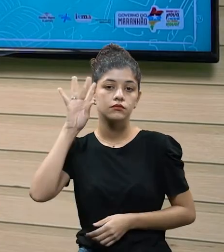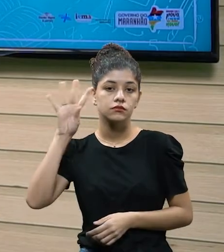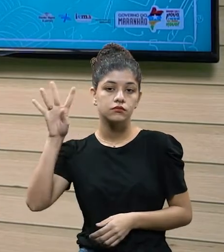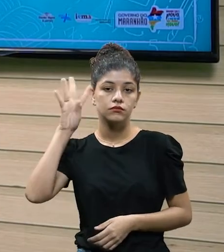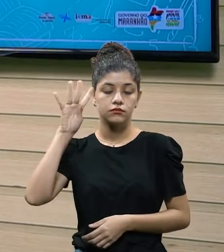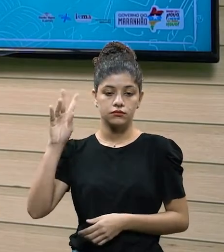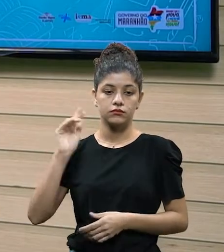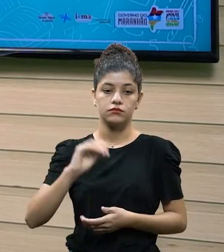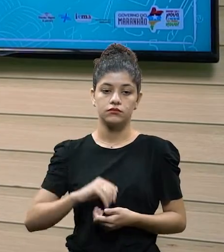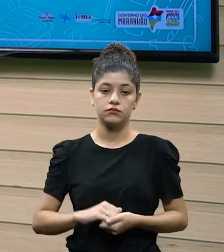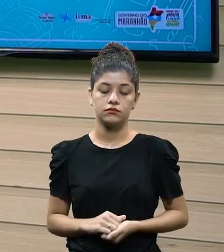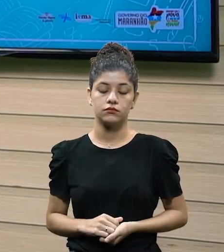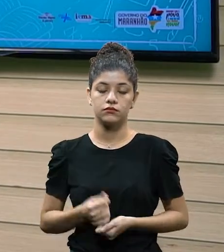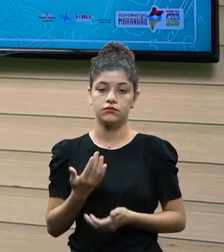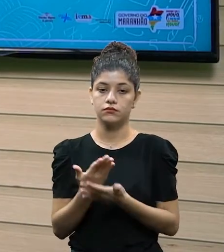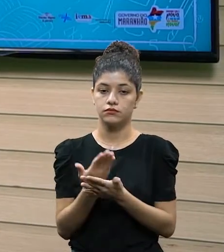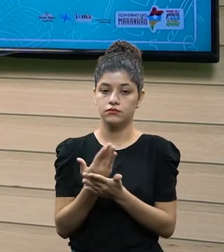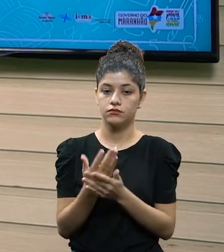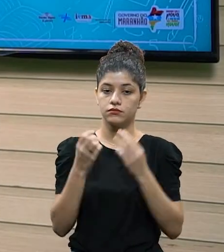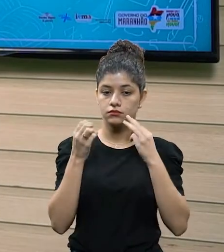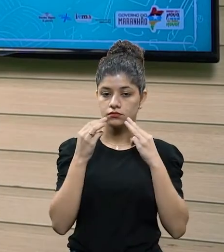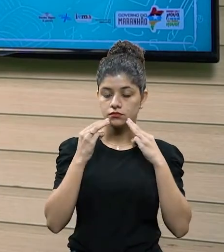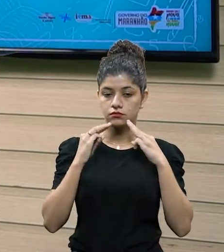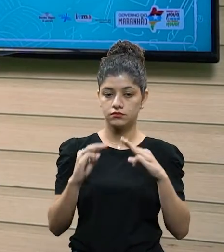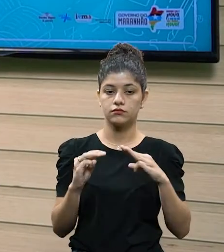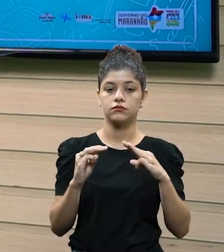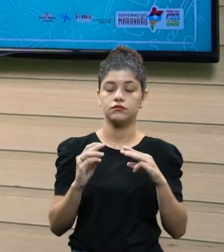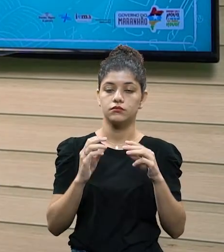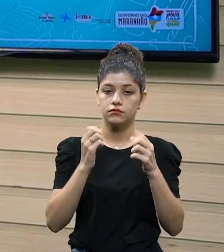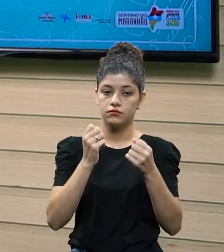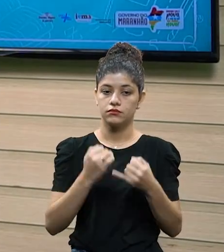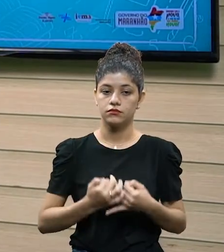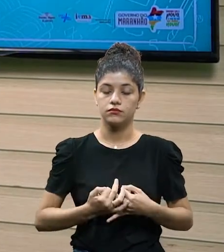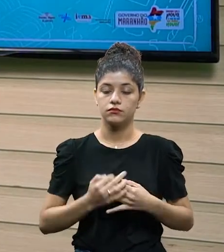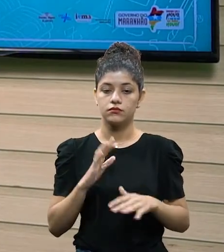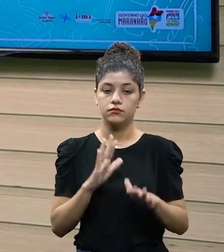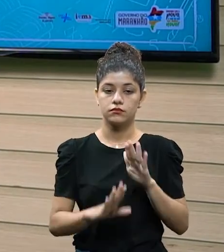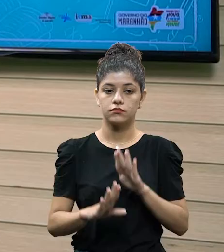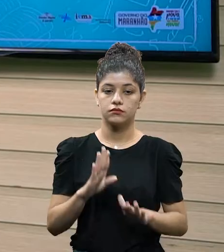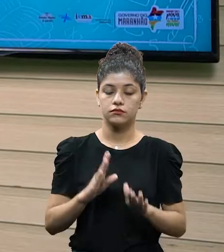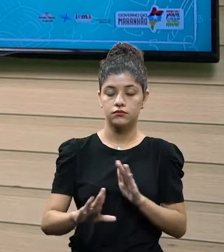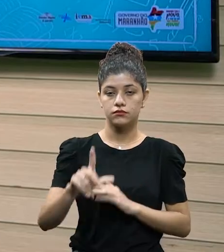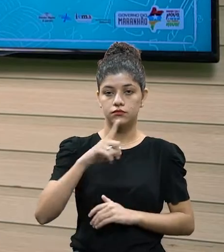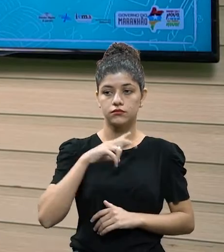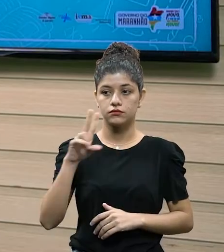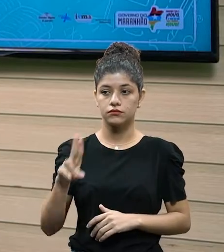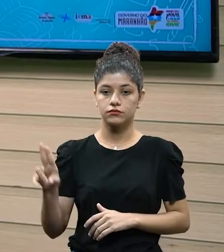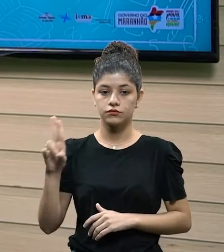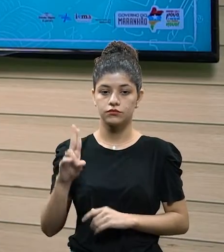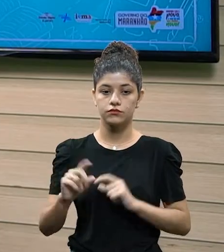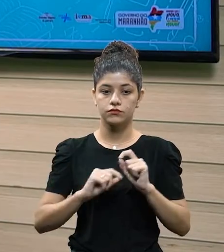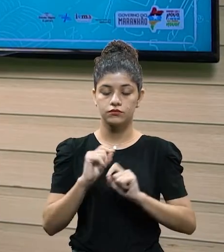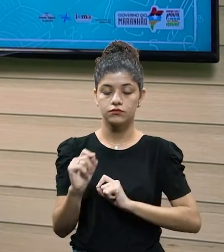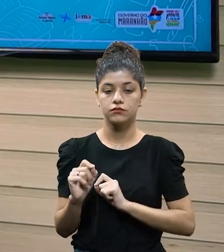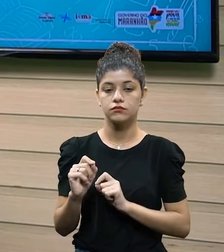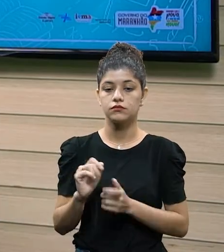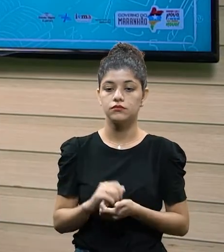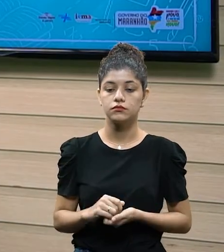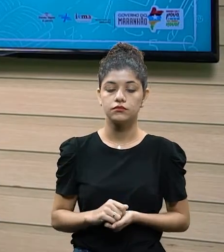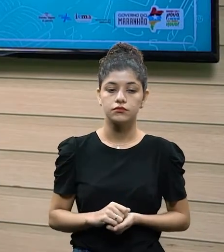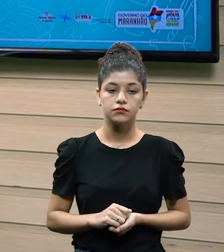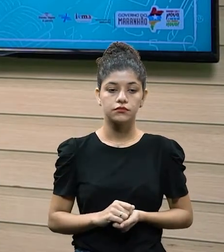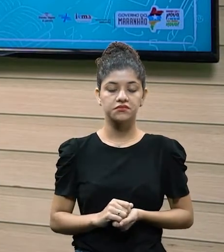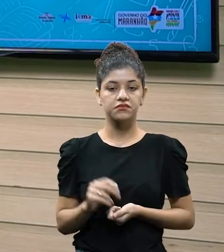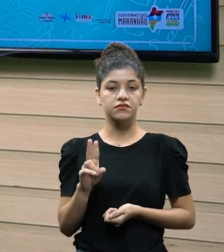sonhos. Quem já estudou marketing, os professores de marketing devem falar isso. Então, muitas das vezes tu consumir um produto, um serviço, vai além só